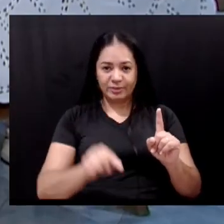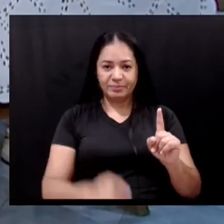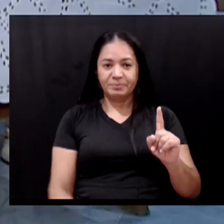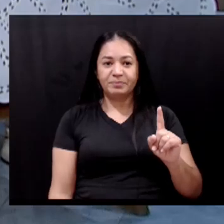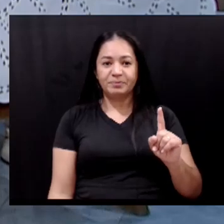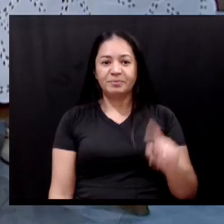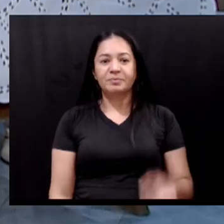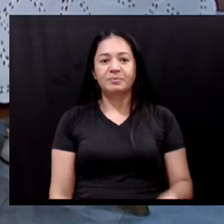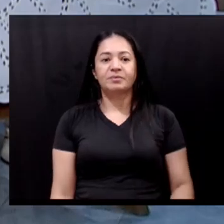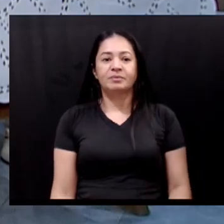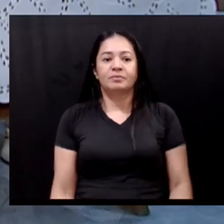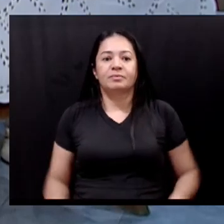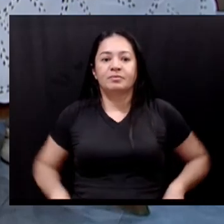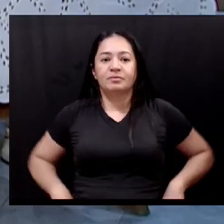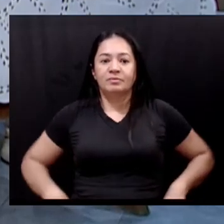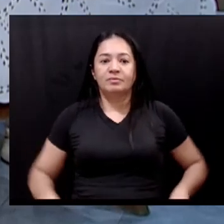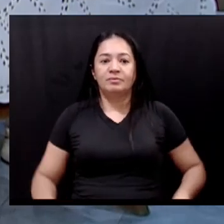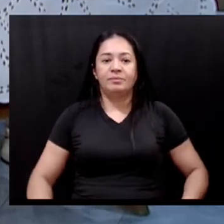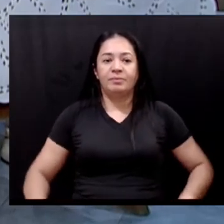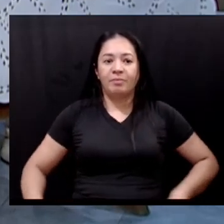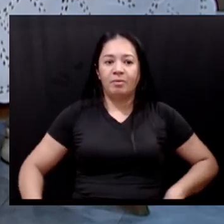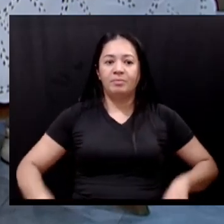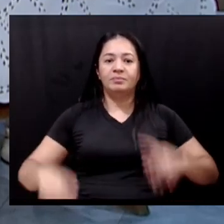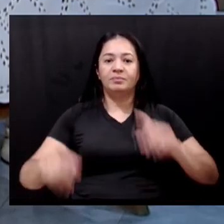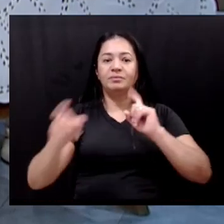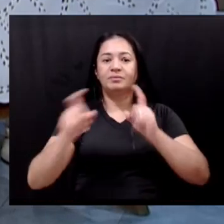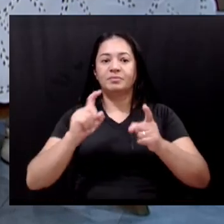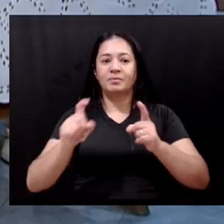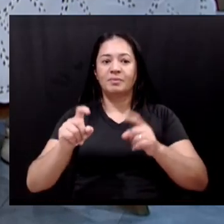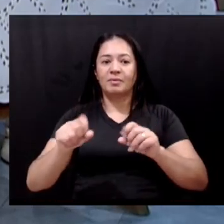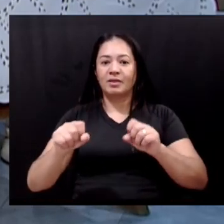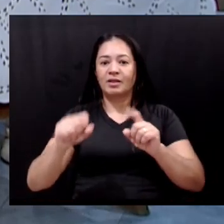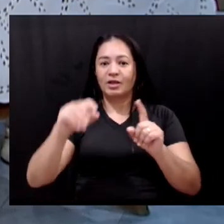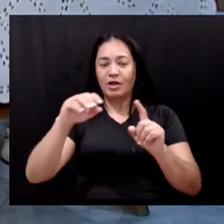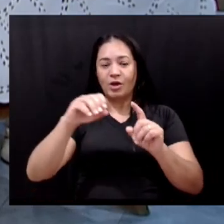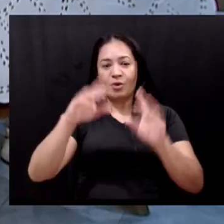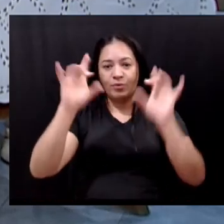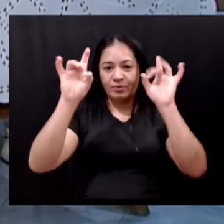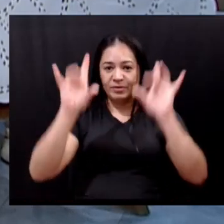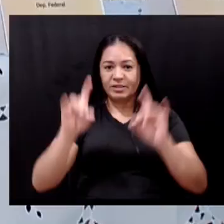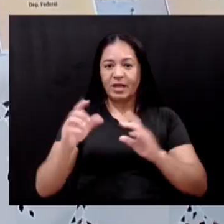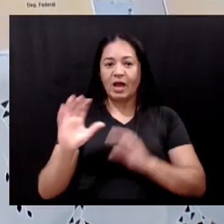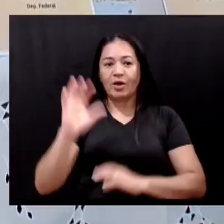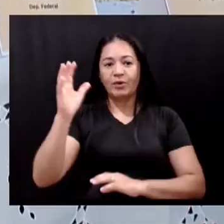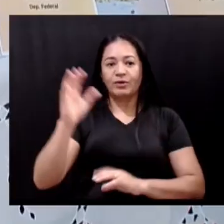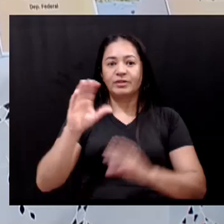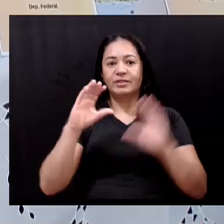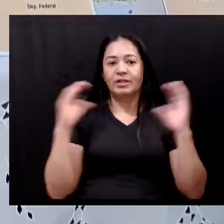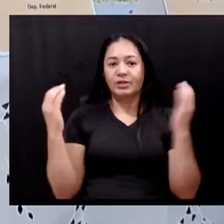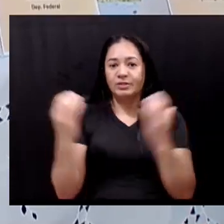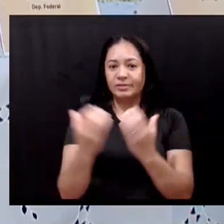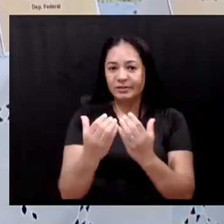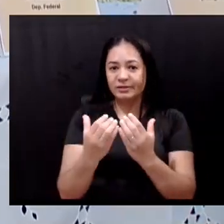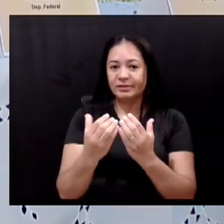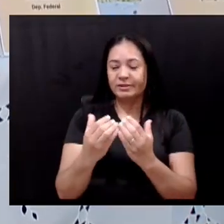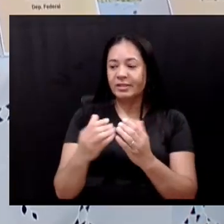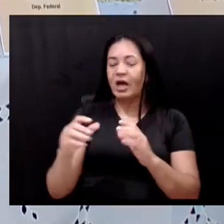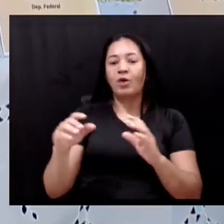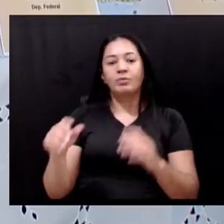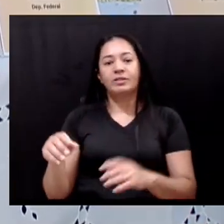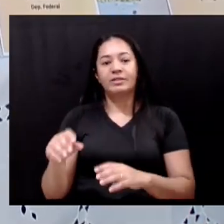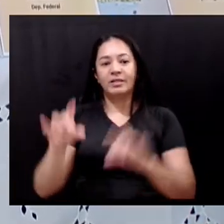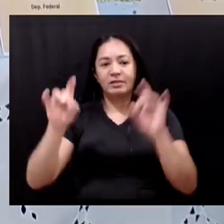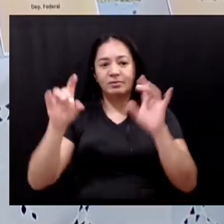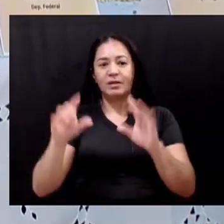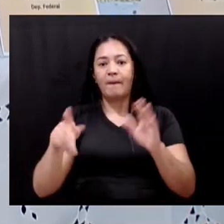A reunião solene aconteceu na comunidade tradicional Ilê Acerolê, do Candomblé, lá no Parque